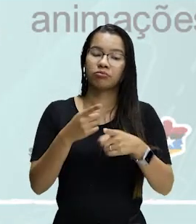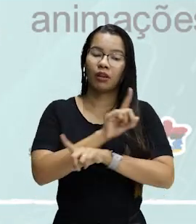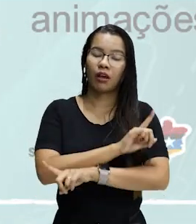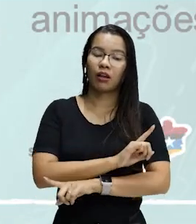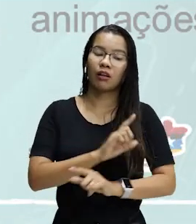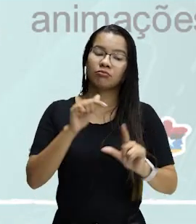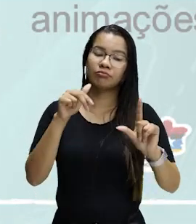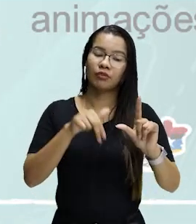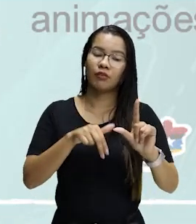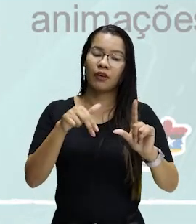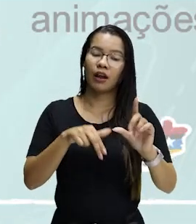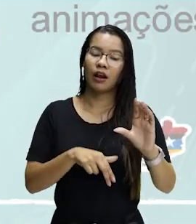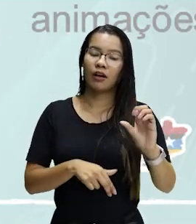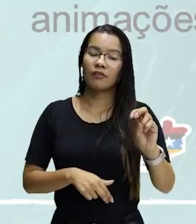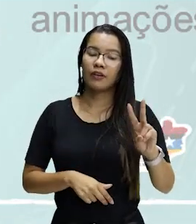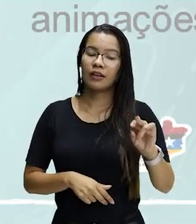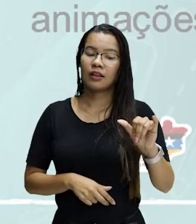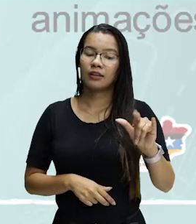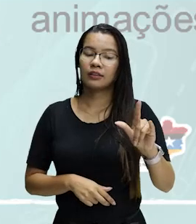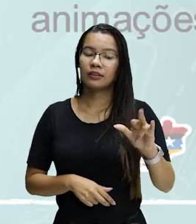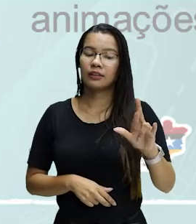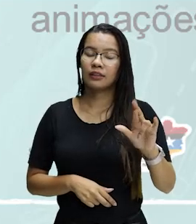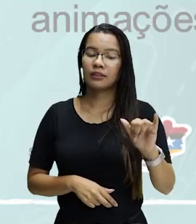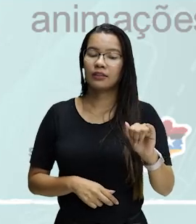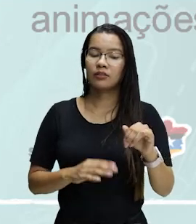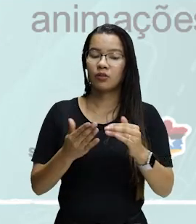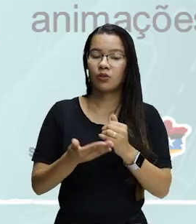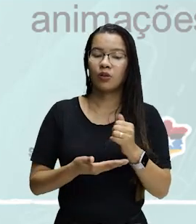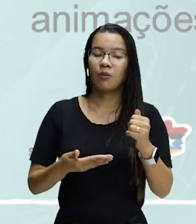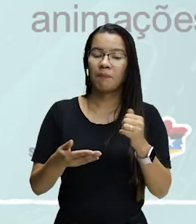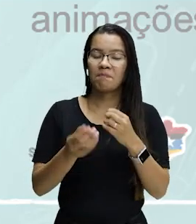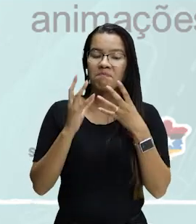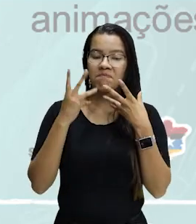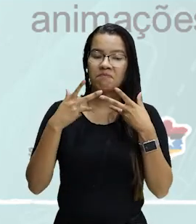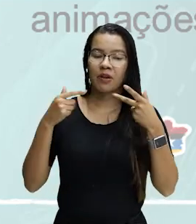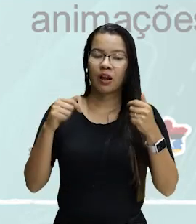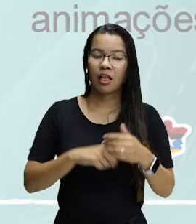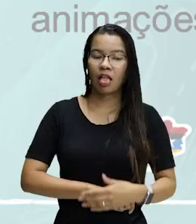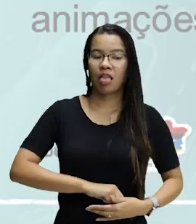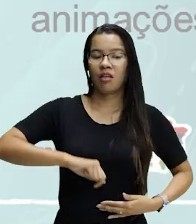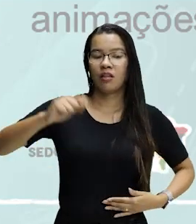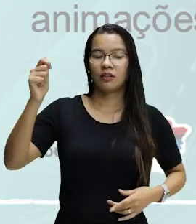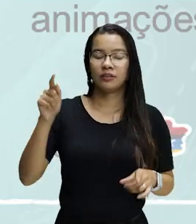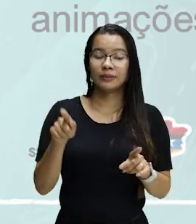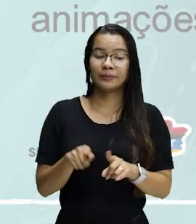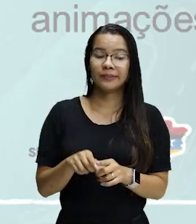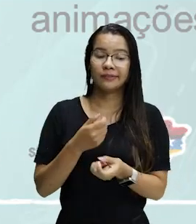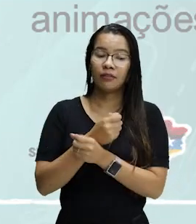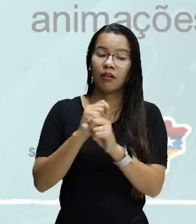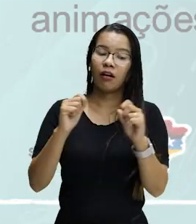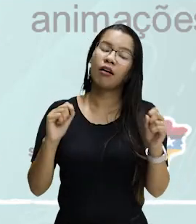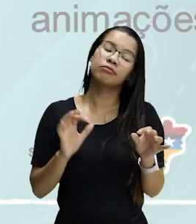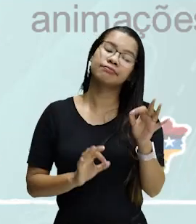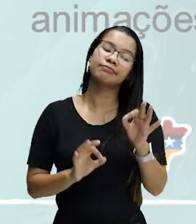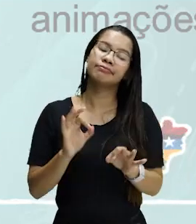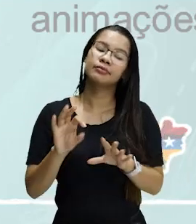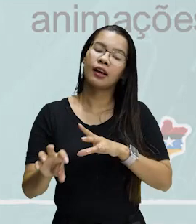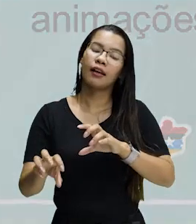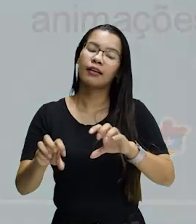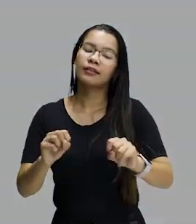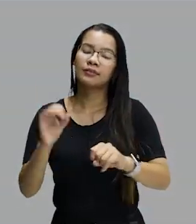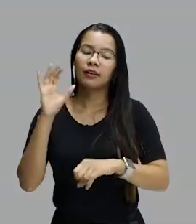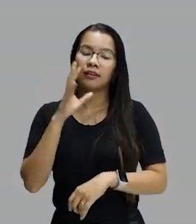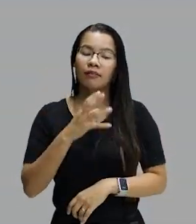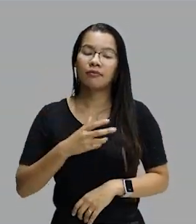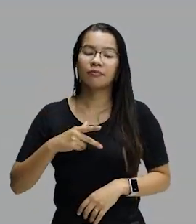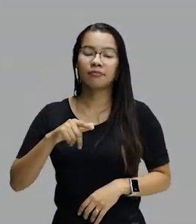novelas de cavalaria, constituídas pelos de belos heróis e seus grandes feitos em busca de justiça, da amada e